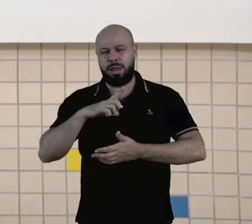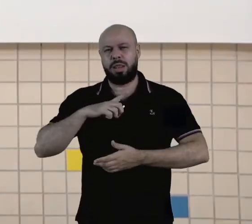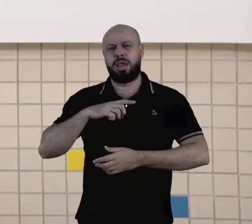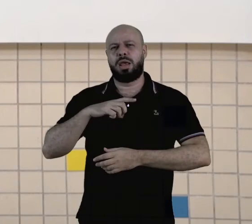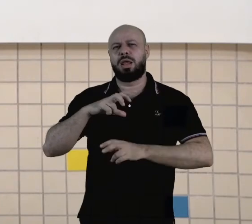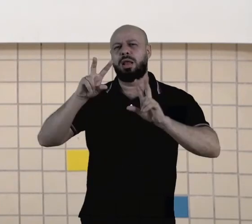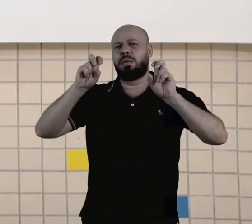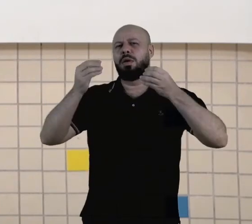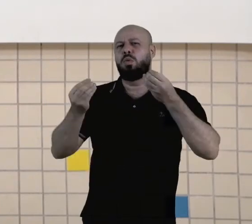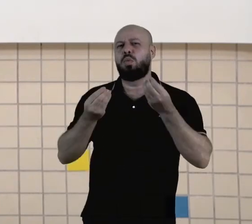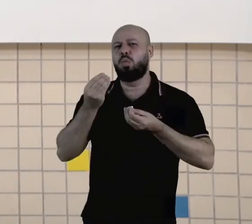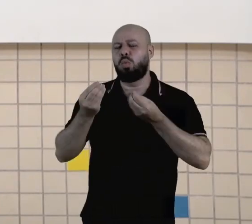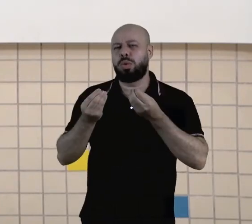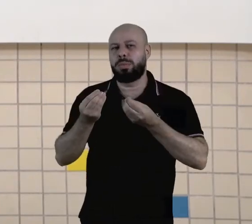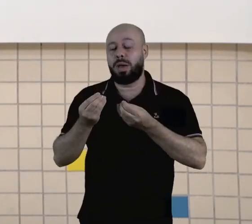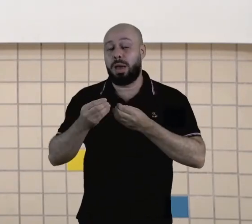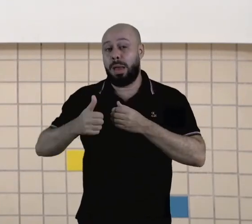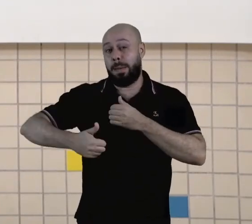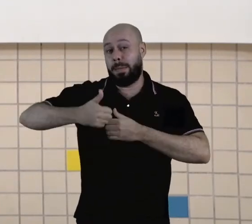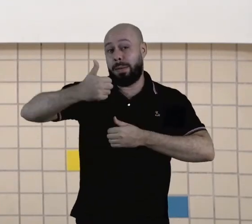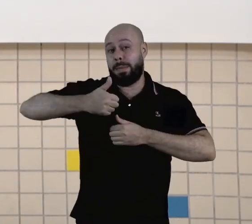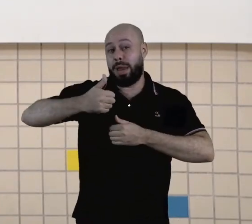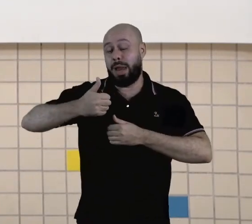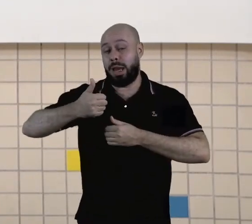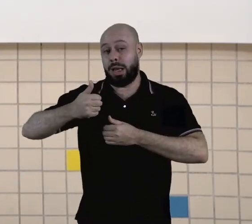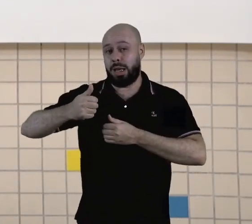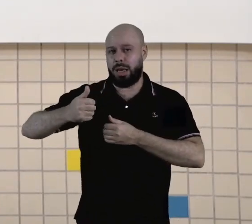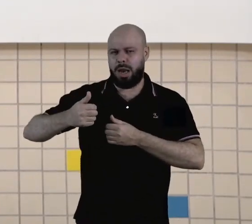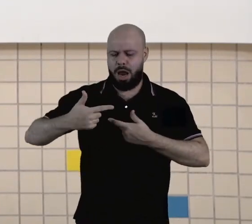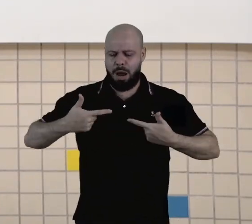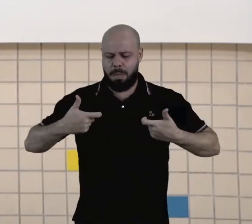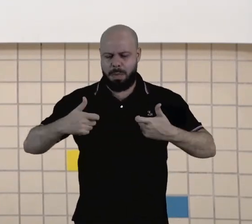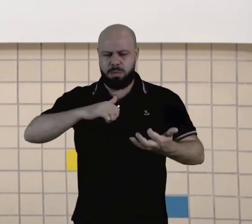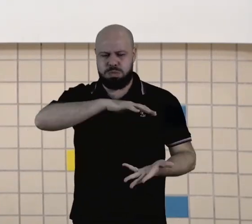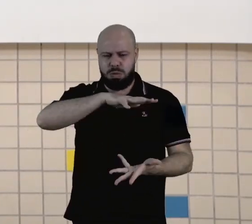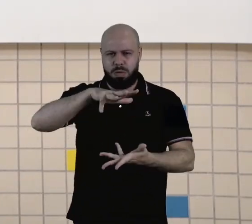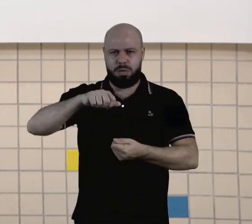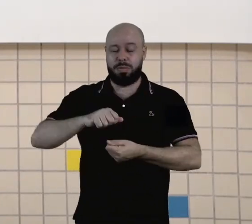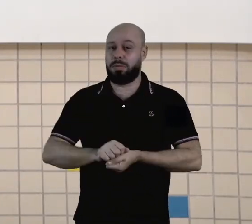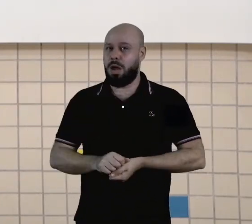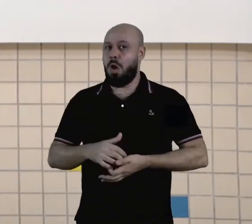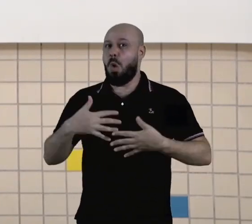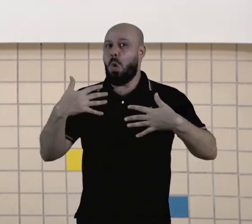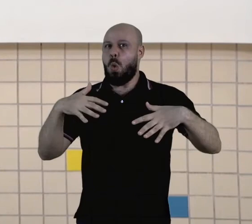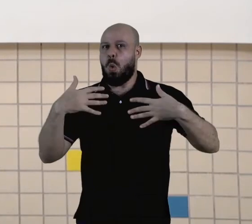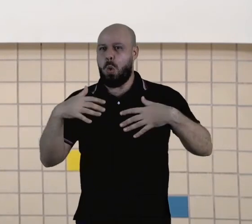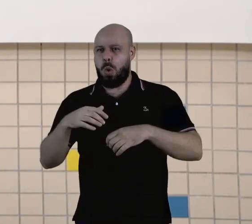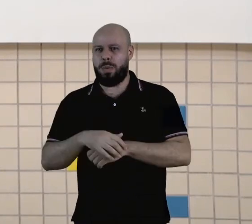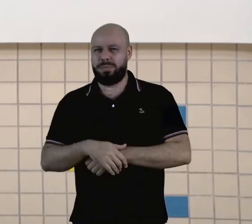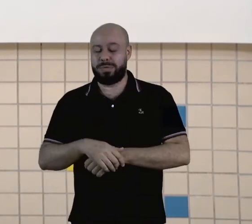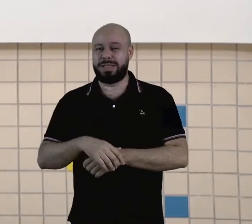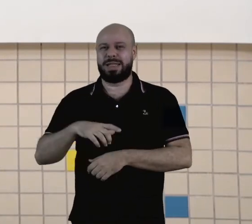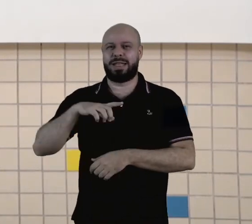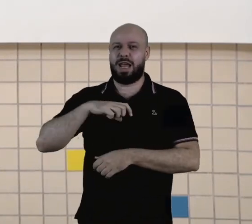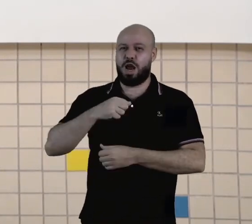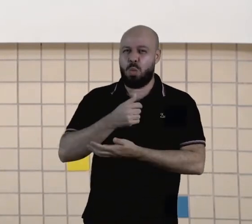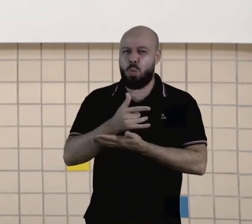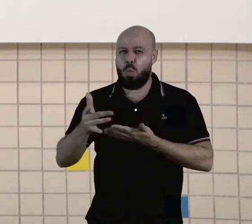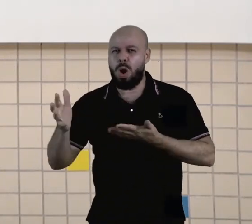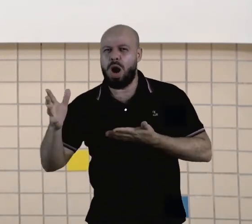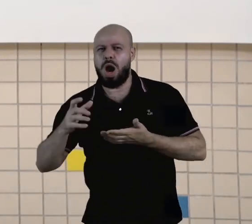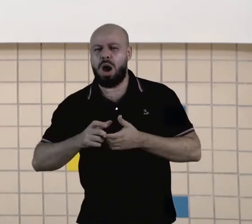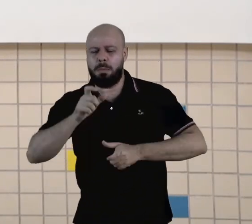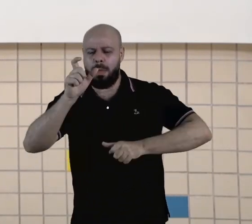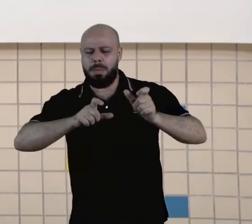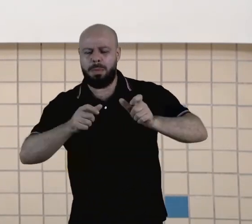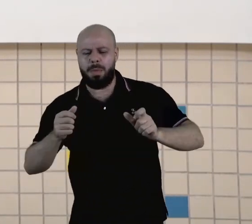sobre Primeira Guerra Mundial. Prepare-se! Quem participou do conflito, como ele começou?